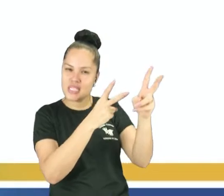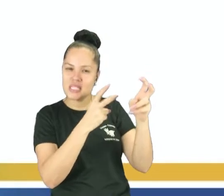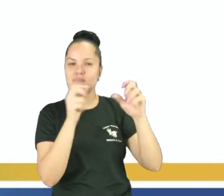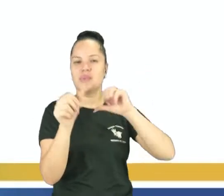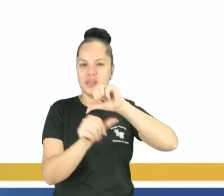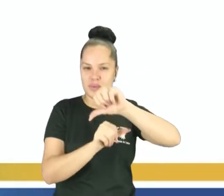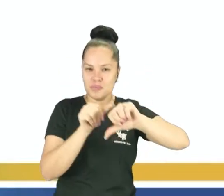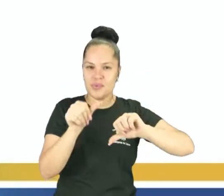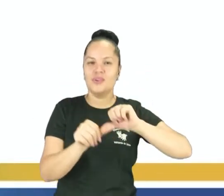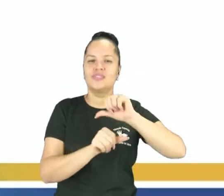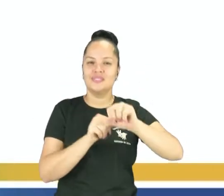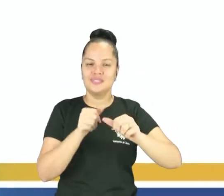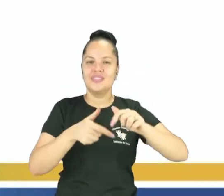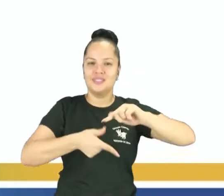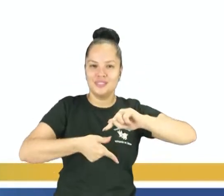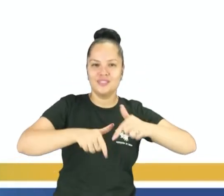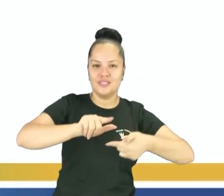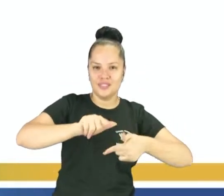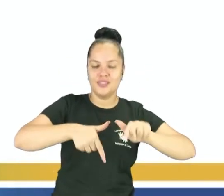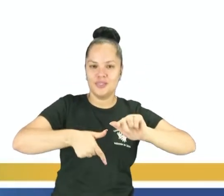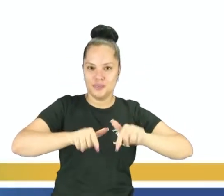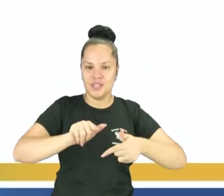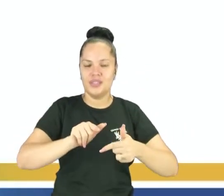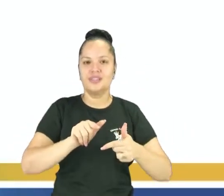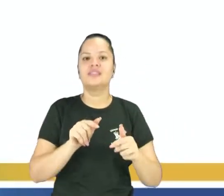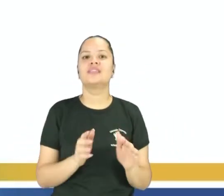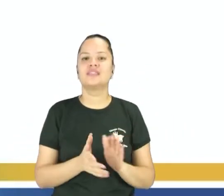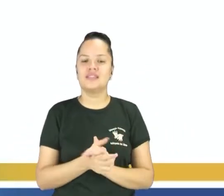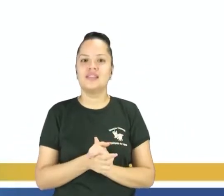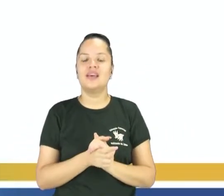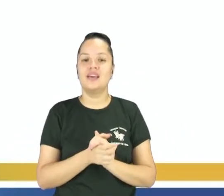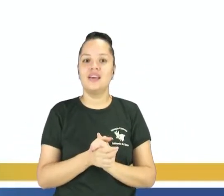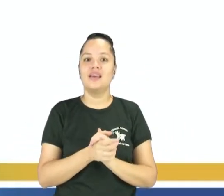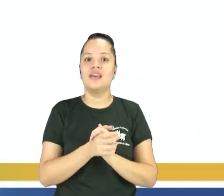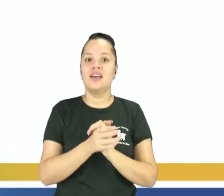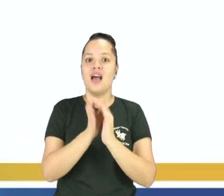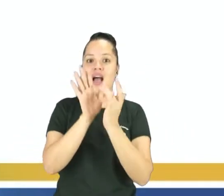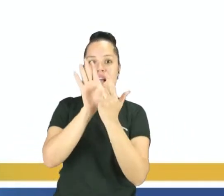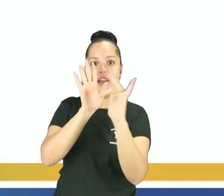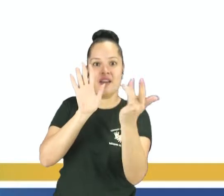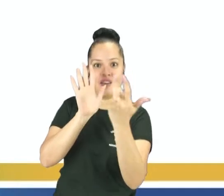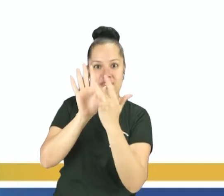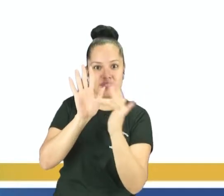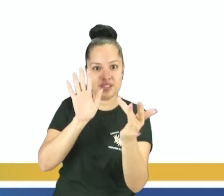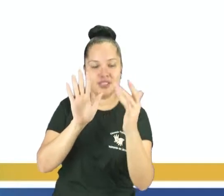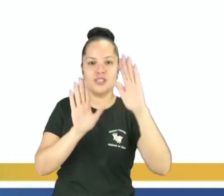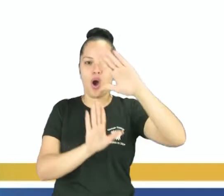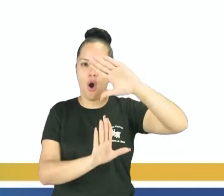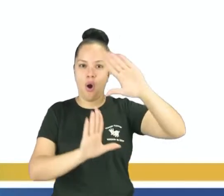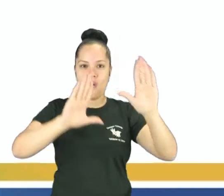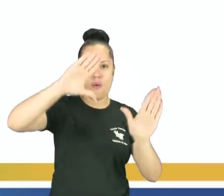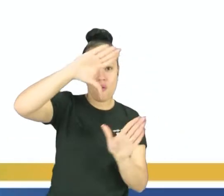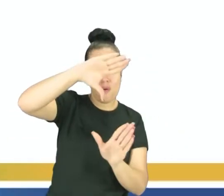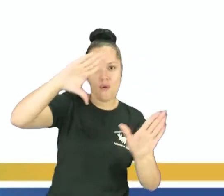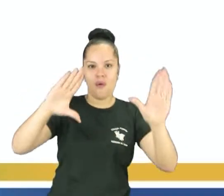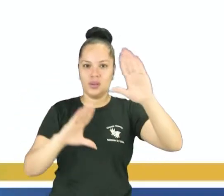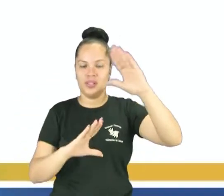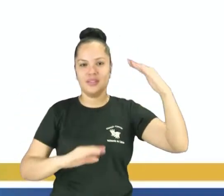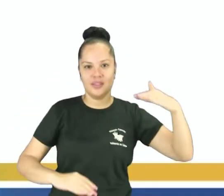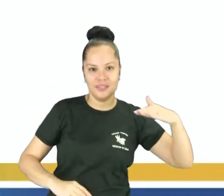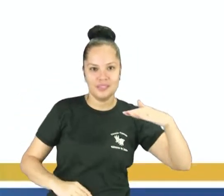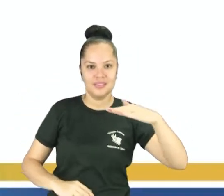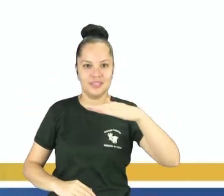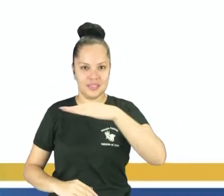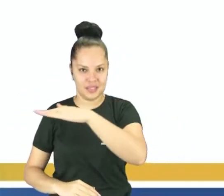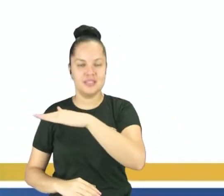transformações geométricas, que são elas: a reflexão, a rotação e a translação. Elas também são chamadas